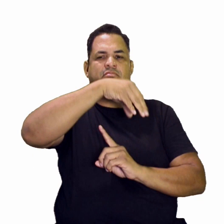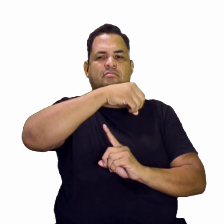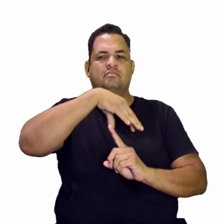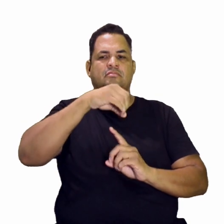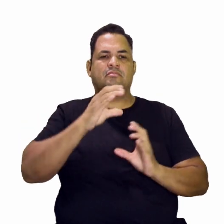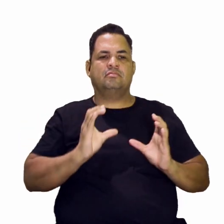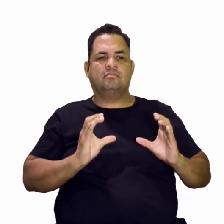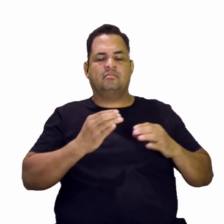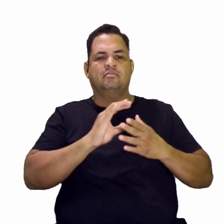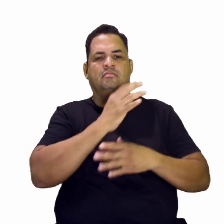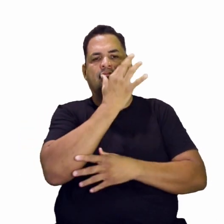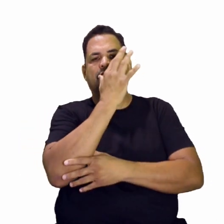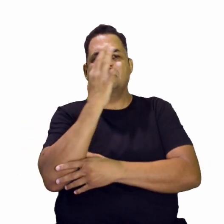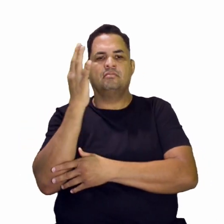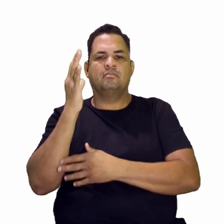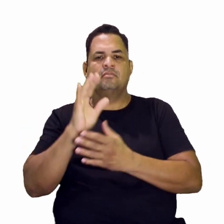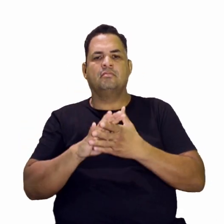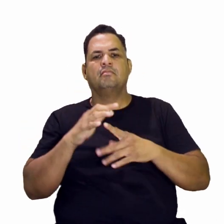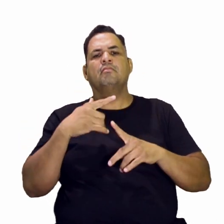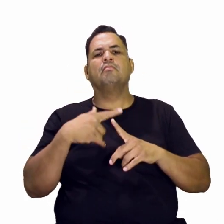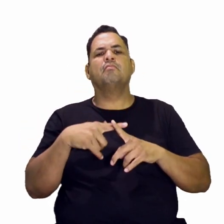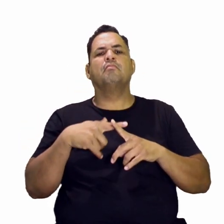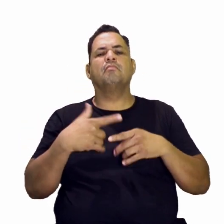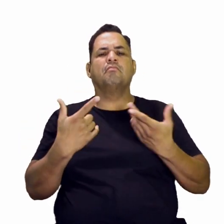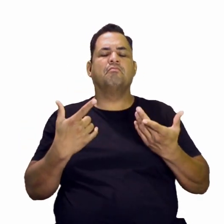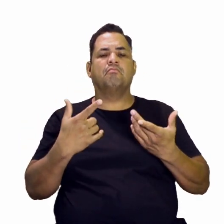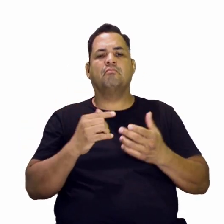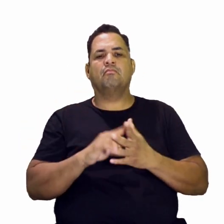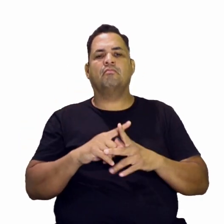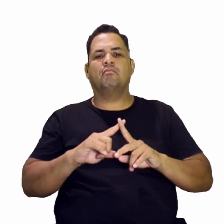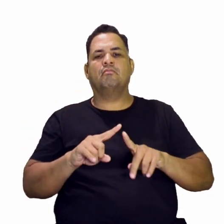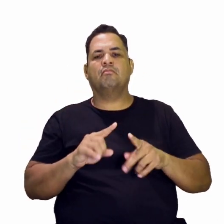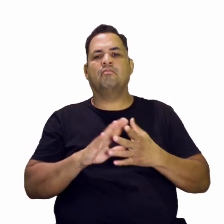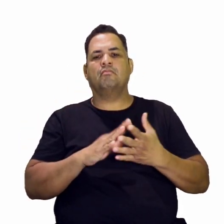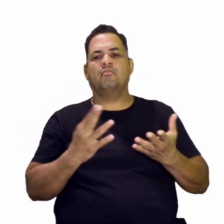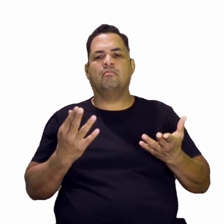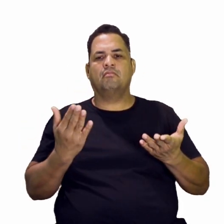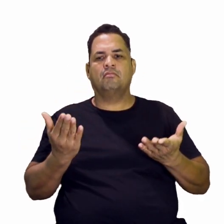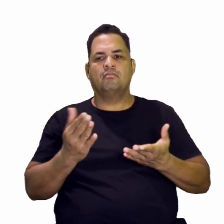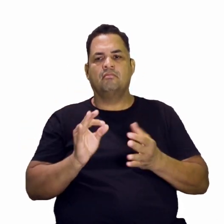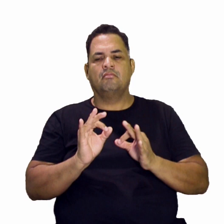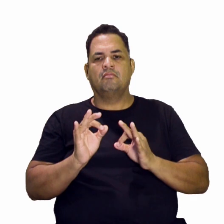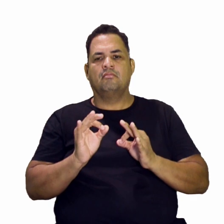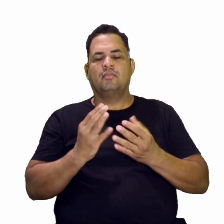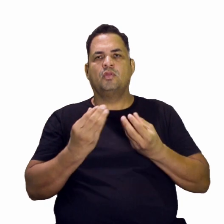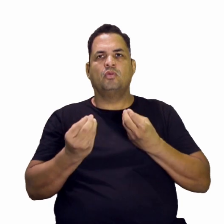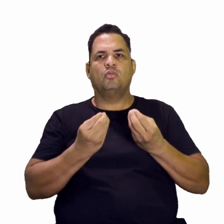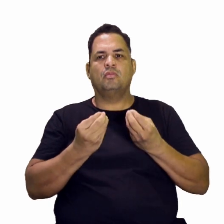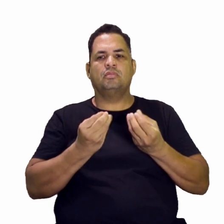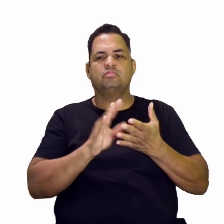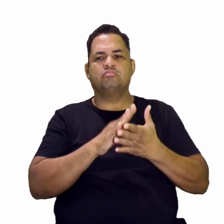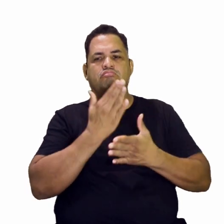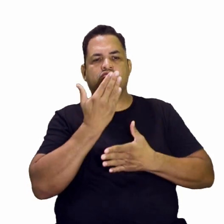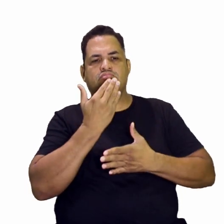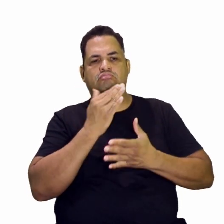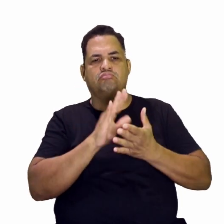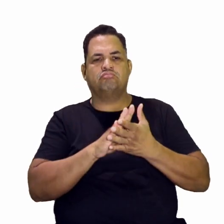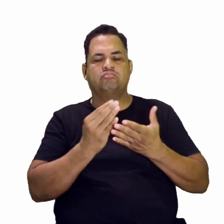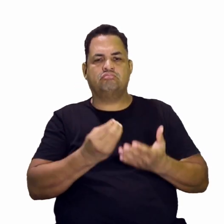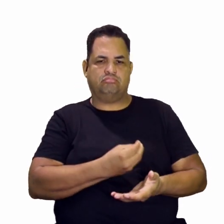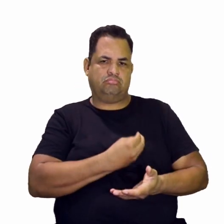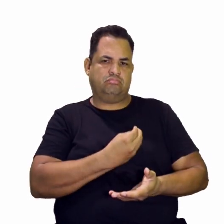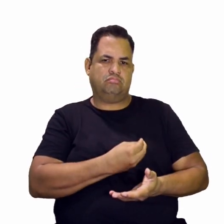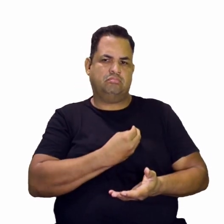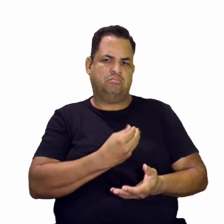incluídos no grupo das plantas. Por que será? Mas, em relação a estas, a forma de